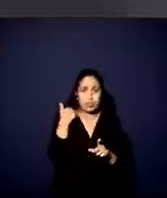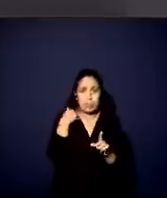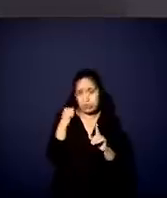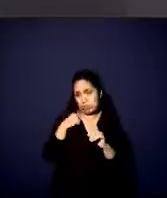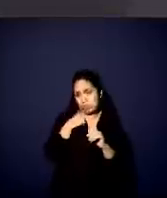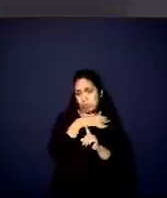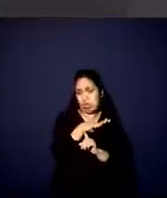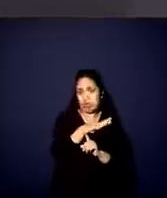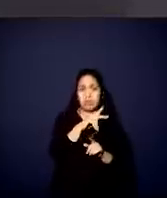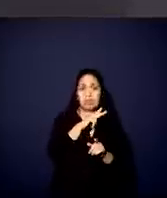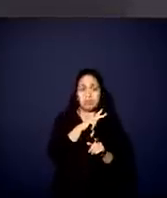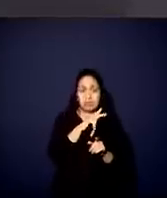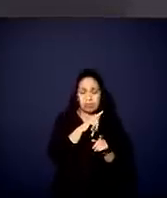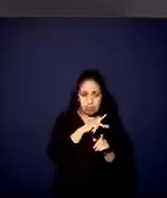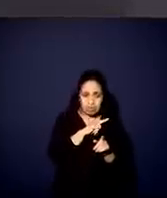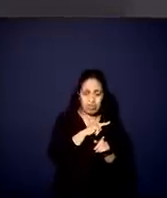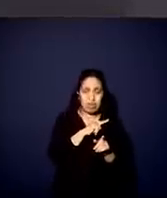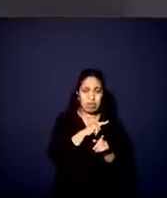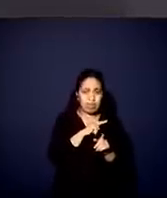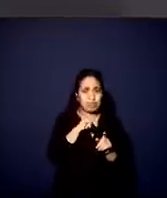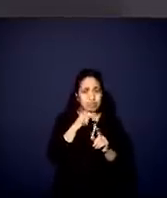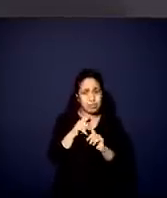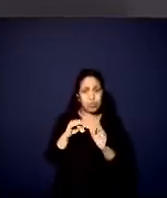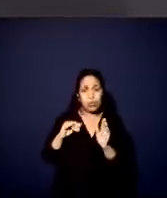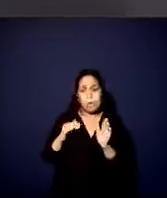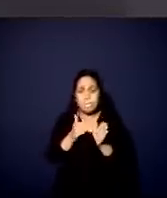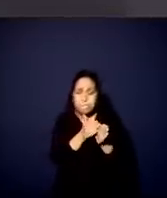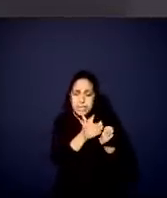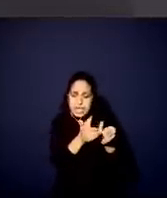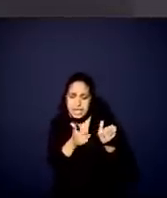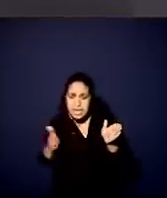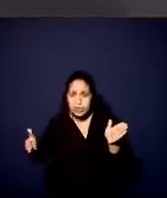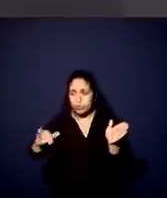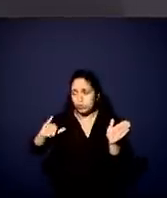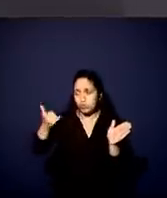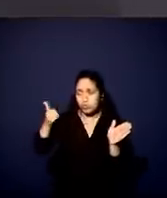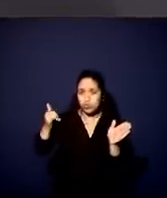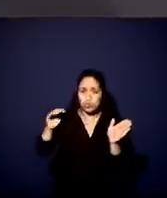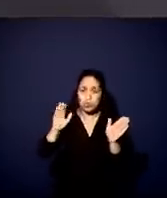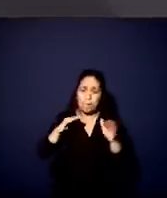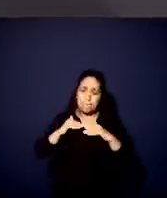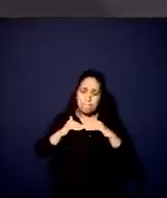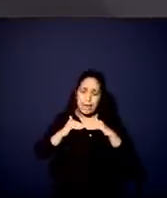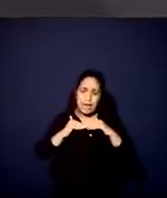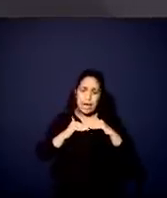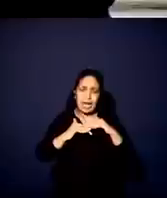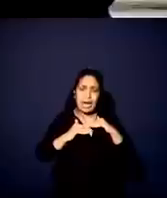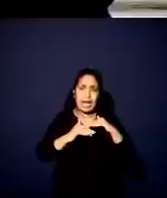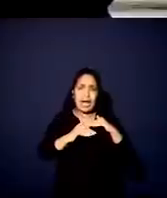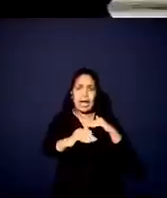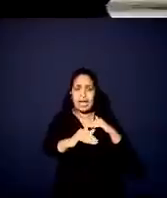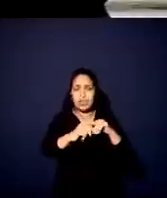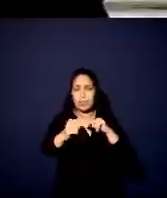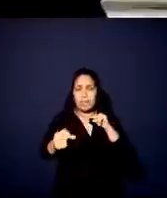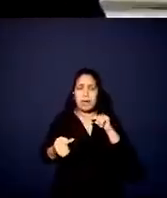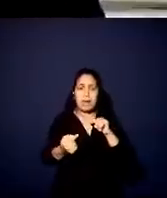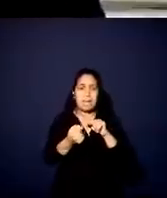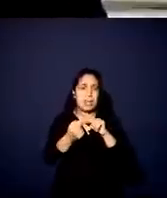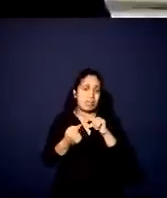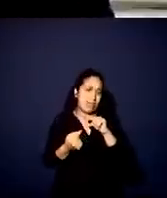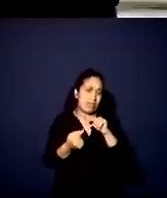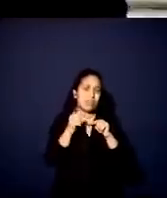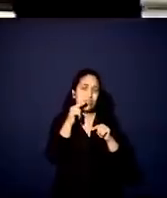a gente vai ter aí um longo período de juros parado para atingir a meta voltar numa trajetória de inflação